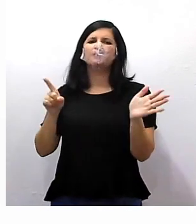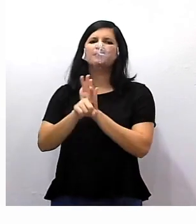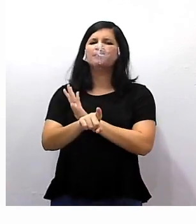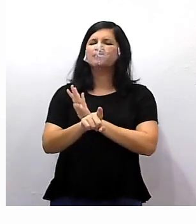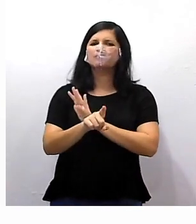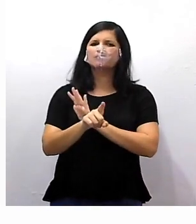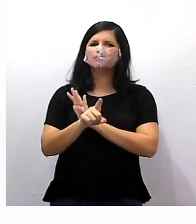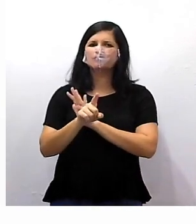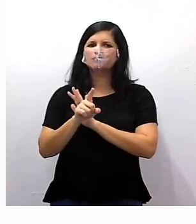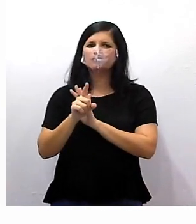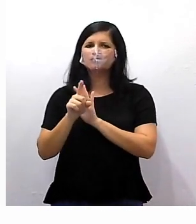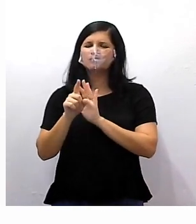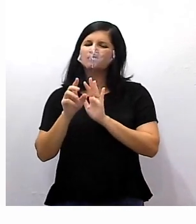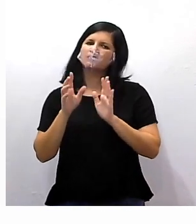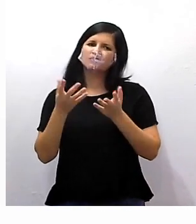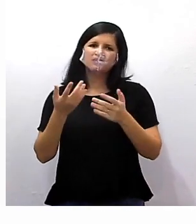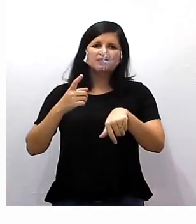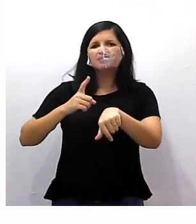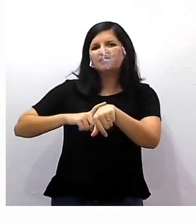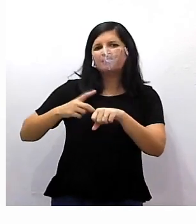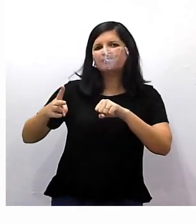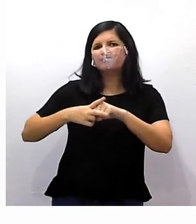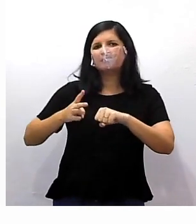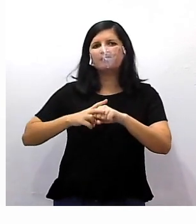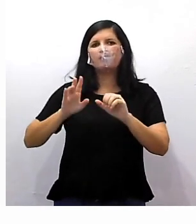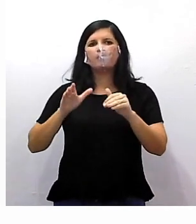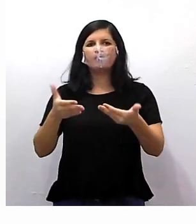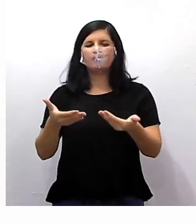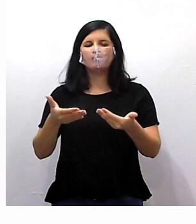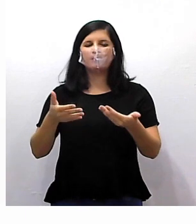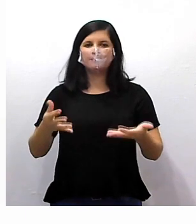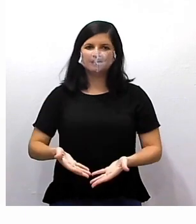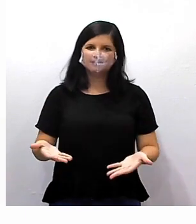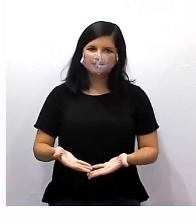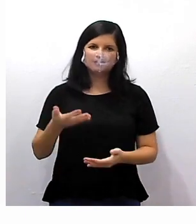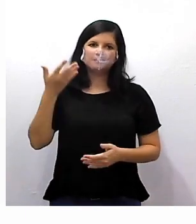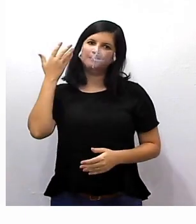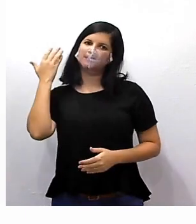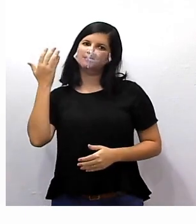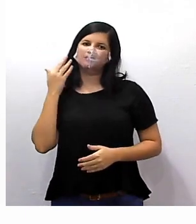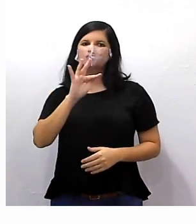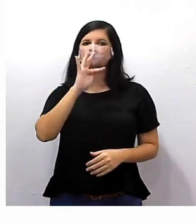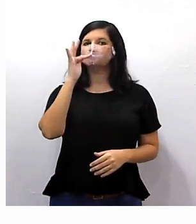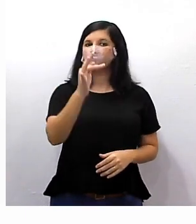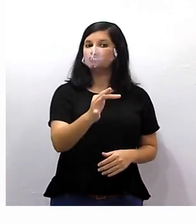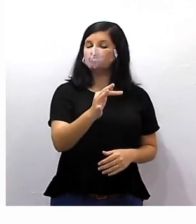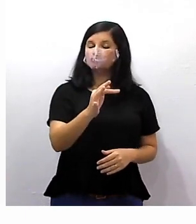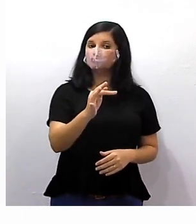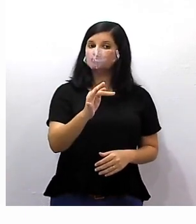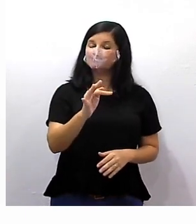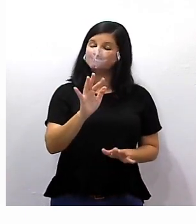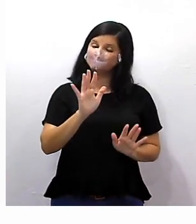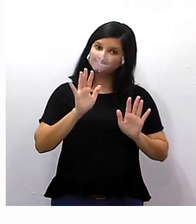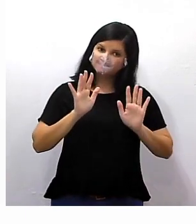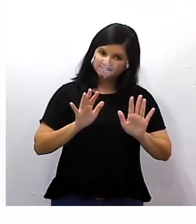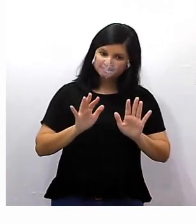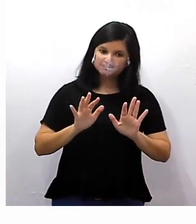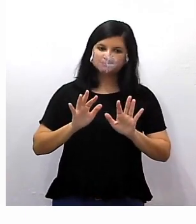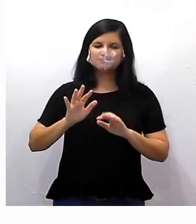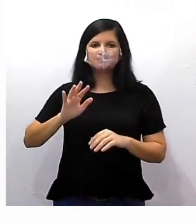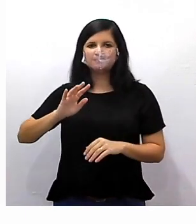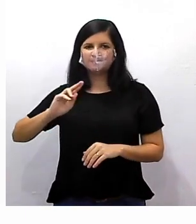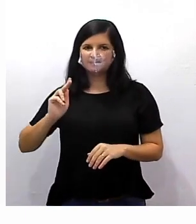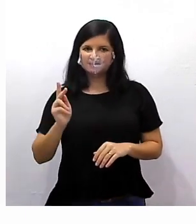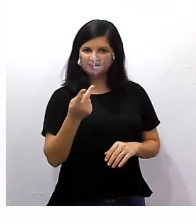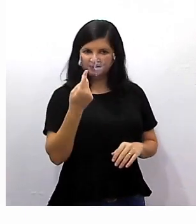é, qual foi o tempo verbal dessa oração? Ela está no presente, ela está no passado, ela está no futuro. Então, quando eu digo assim,